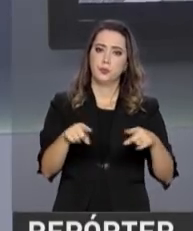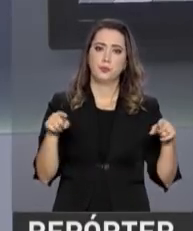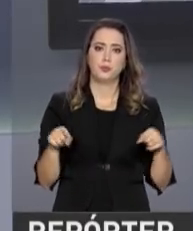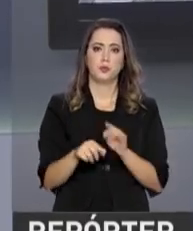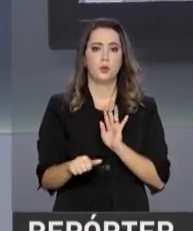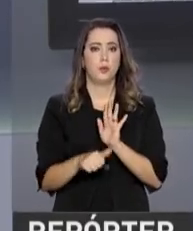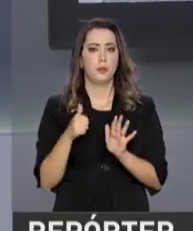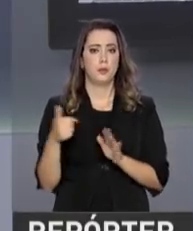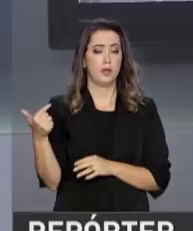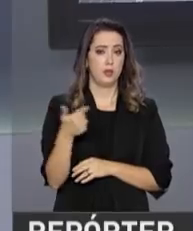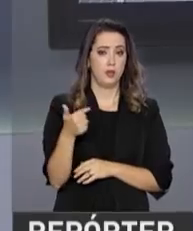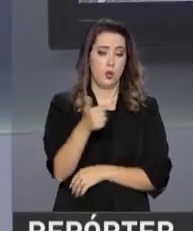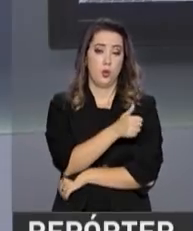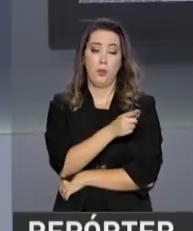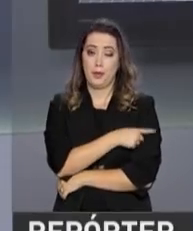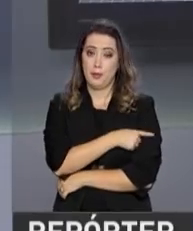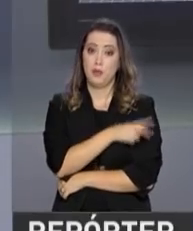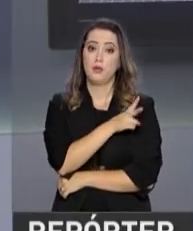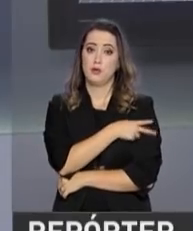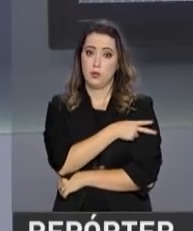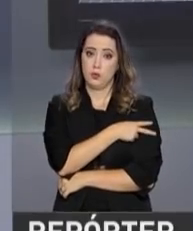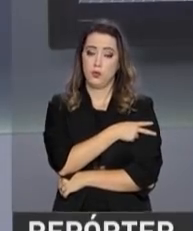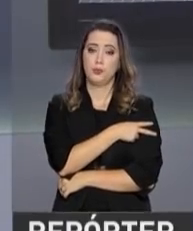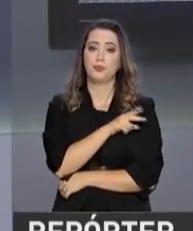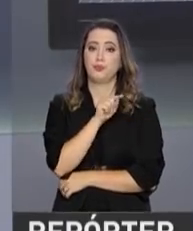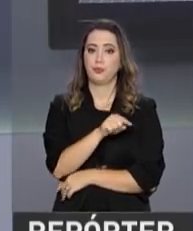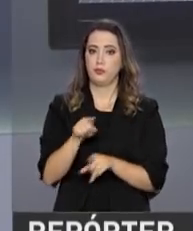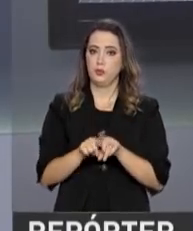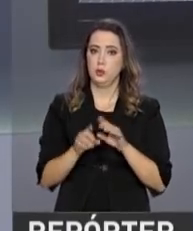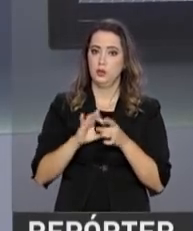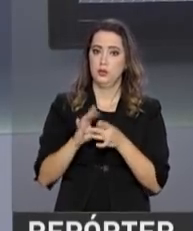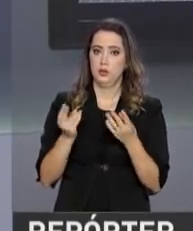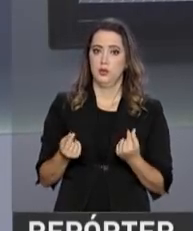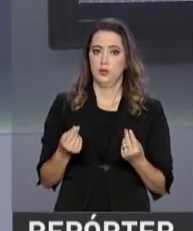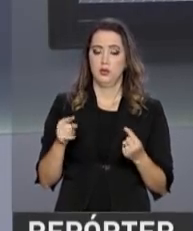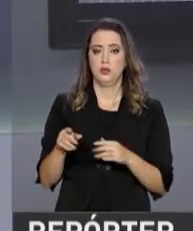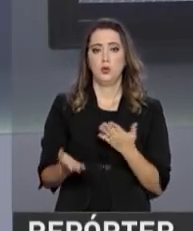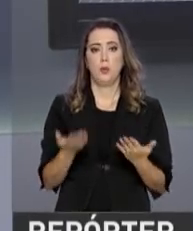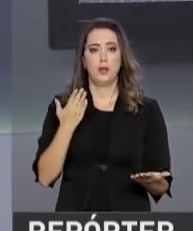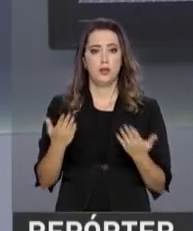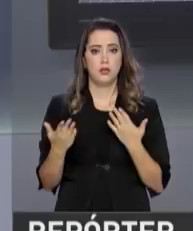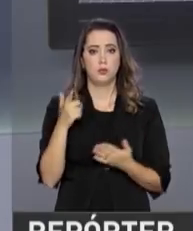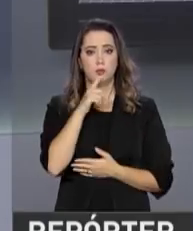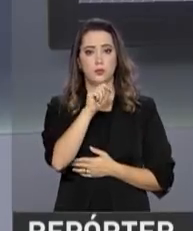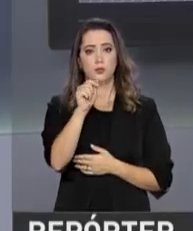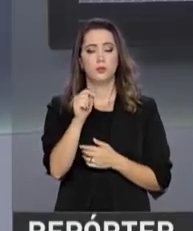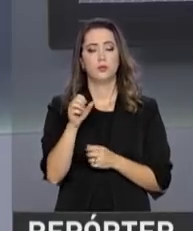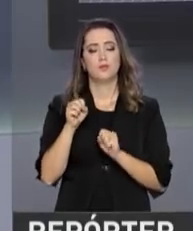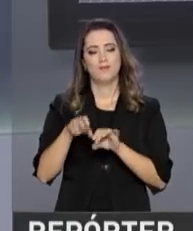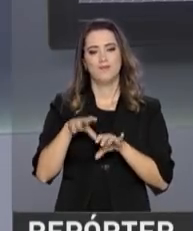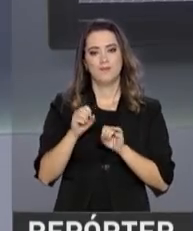ensino fundamental. Durante o anúncio da liberação de recursos, o presidente Michel Temer fez um balanço das conquistas do governo na